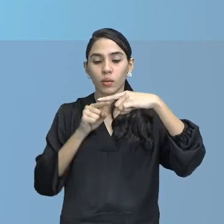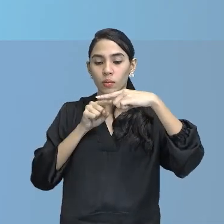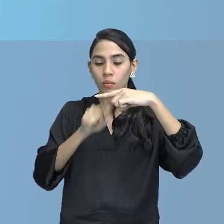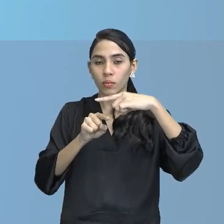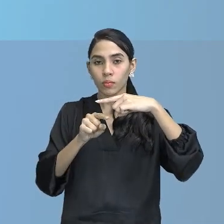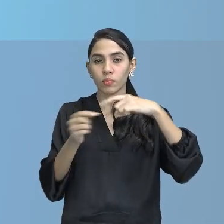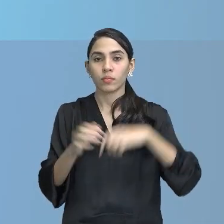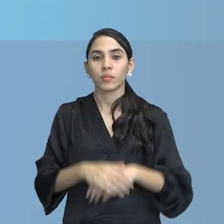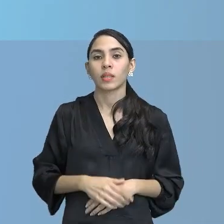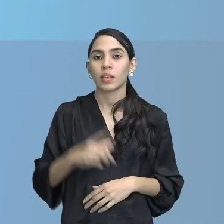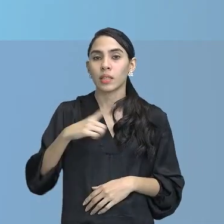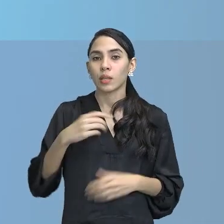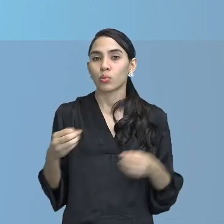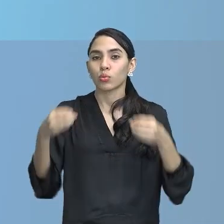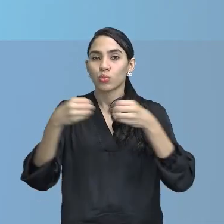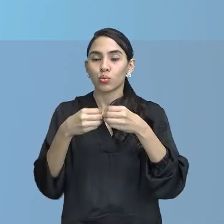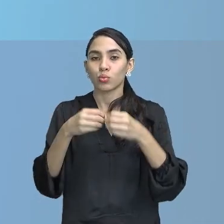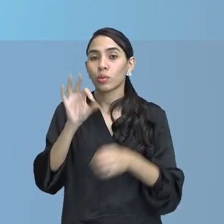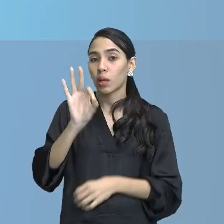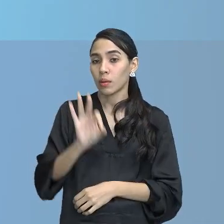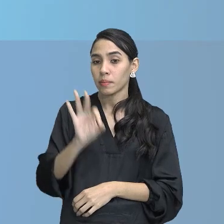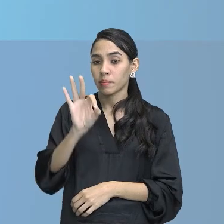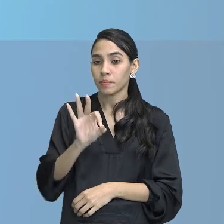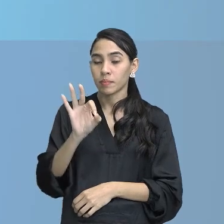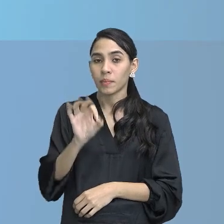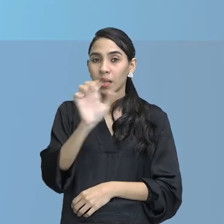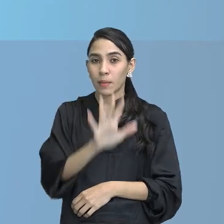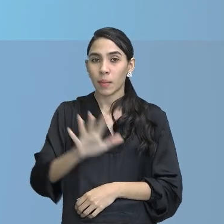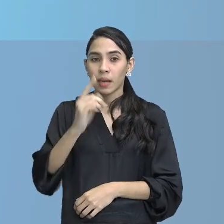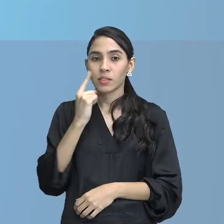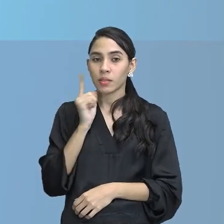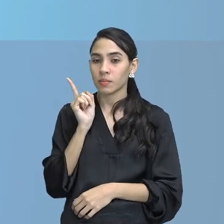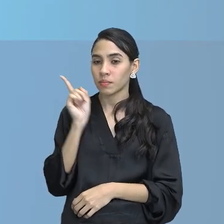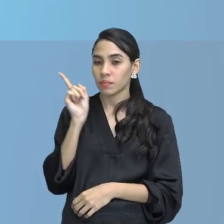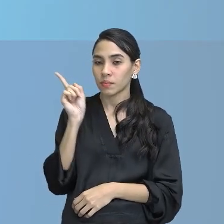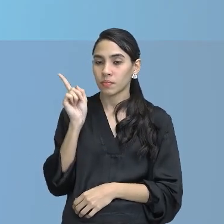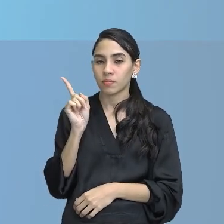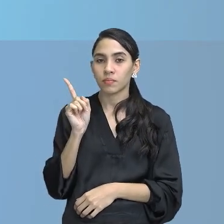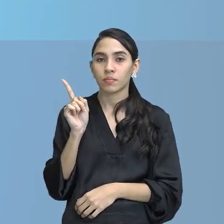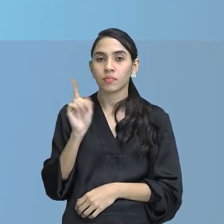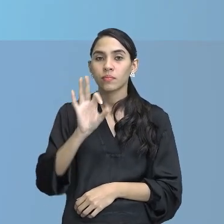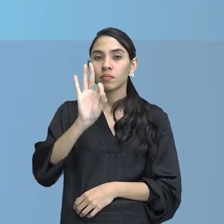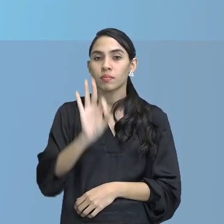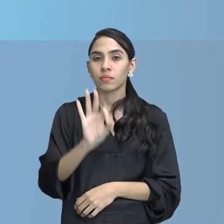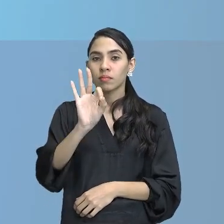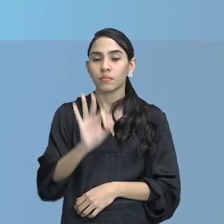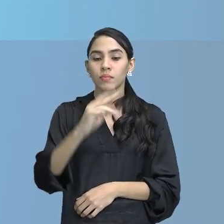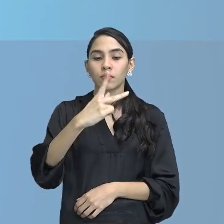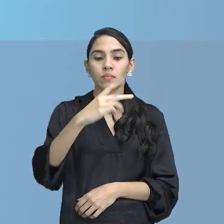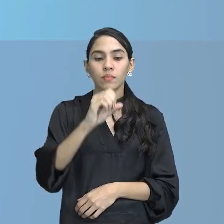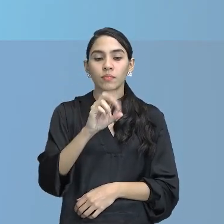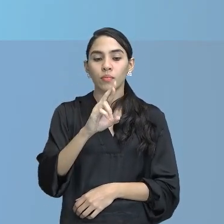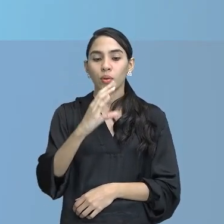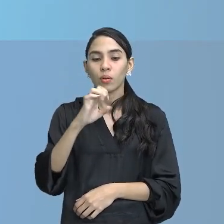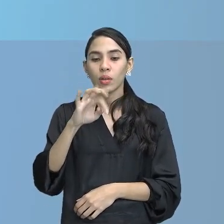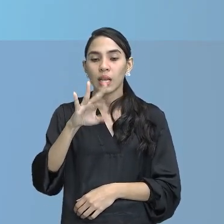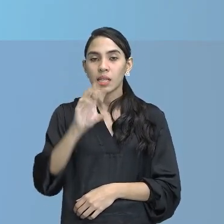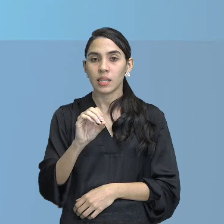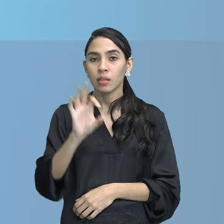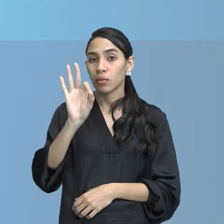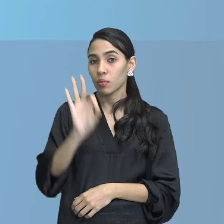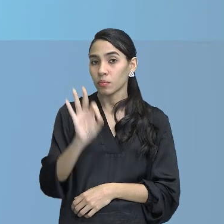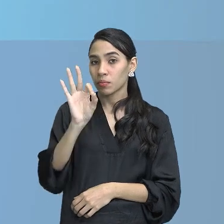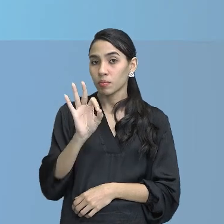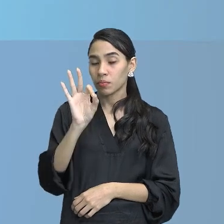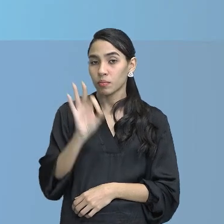do símbolo, esse símbolo que vocês estão vendo aqui, que a gente chama de porcento, que é o mesmo que